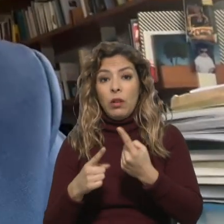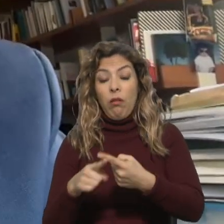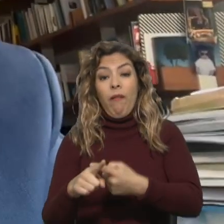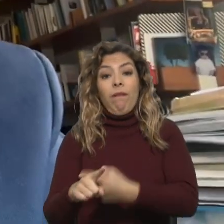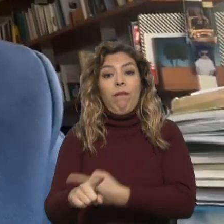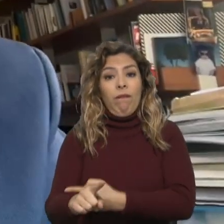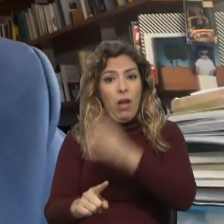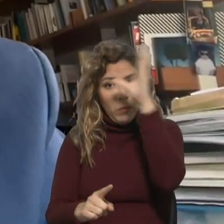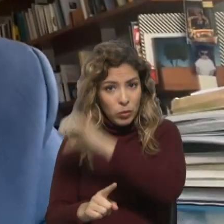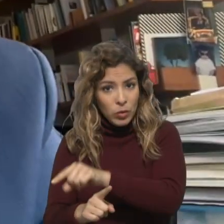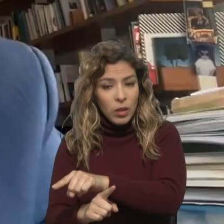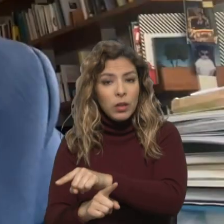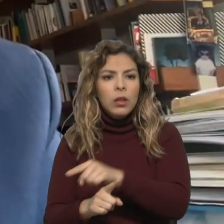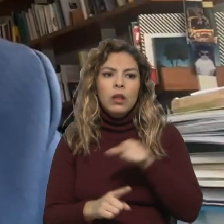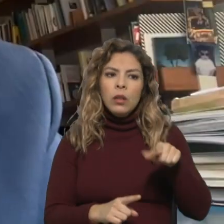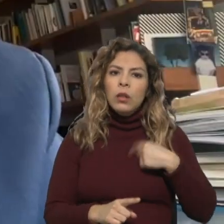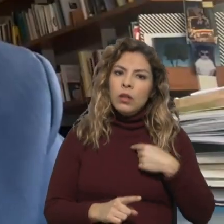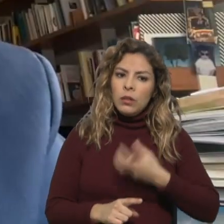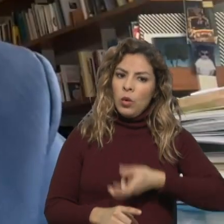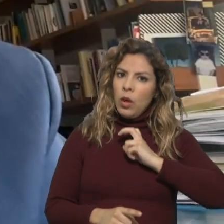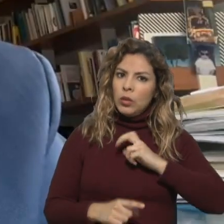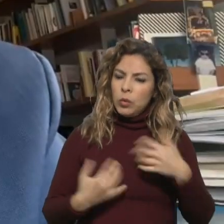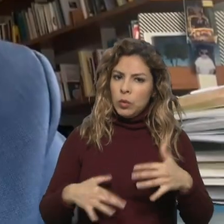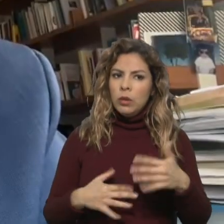foi corajoso, tinha que ser, quer dizer, penso que